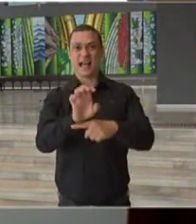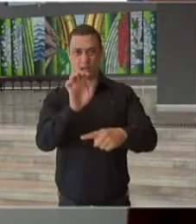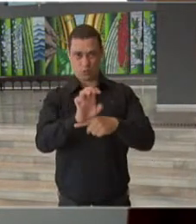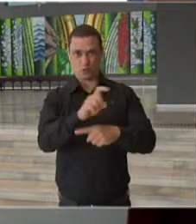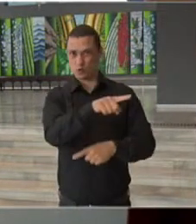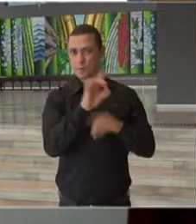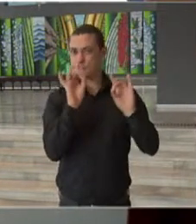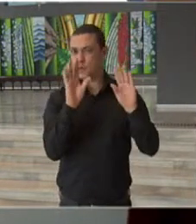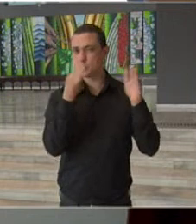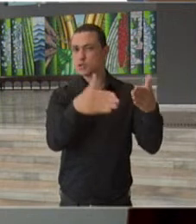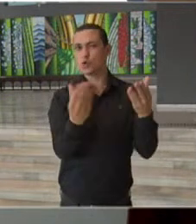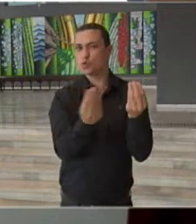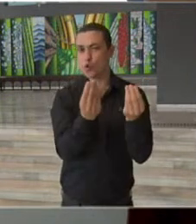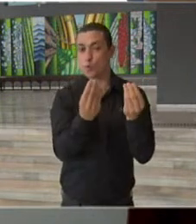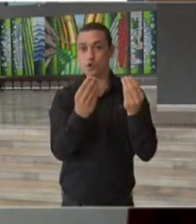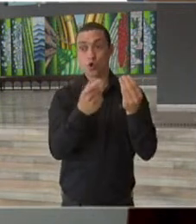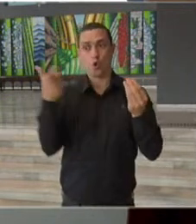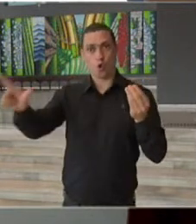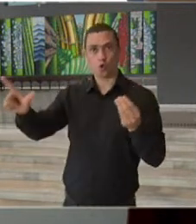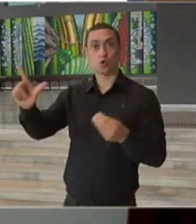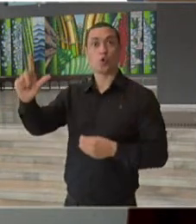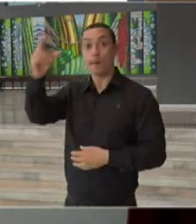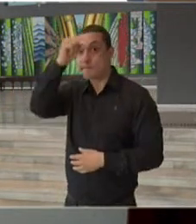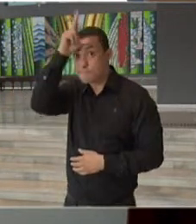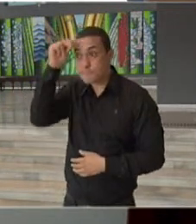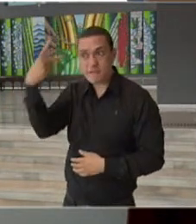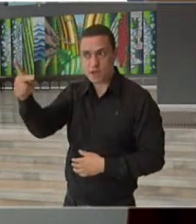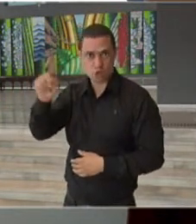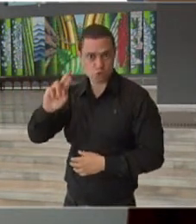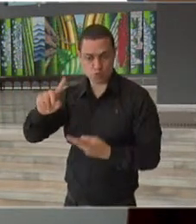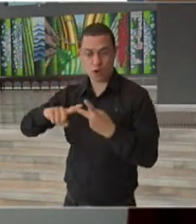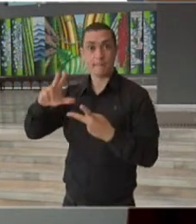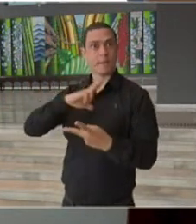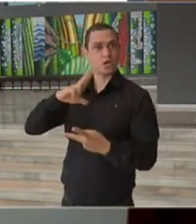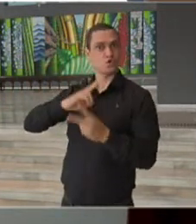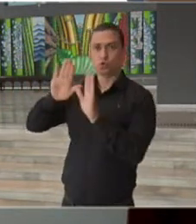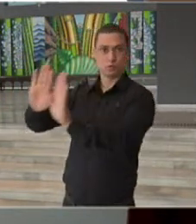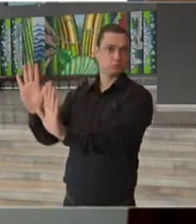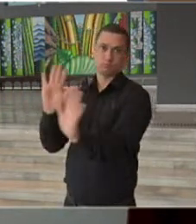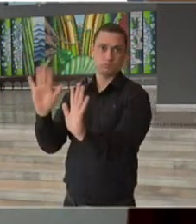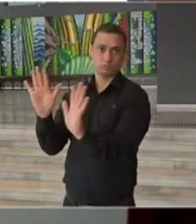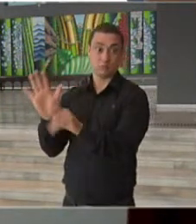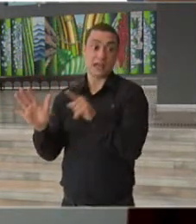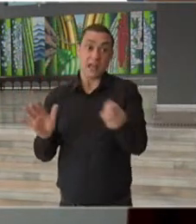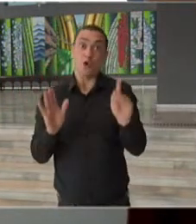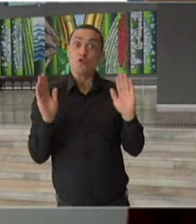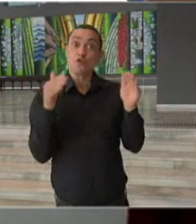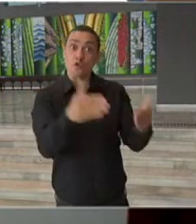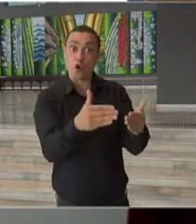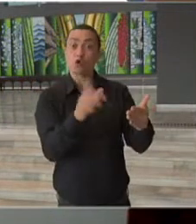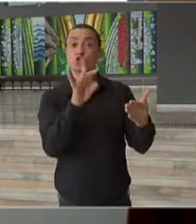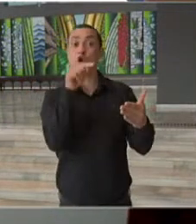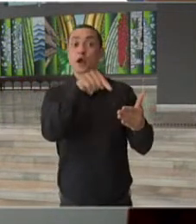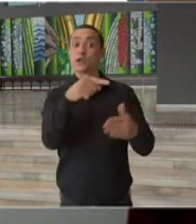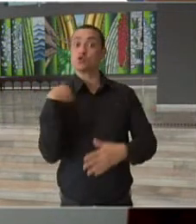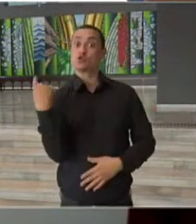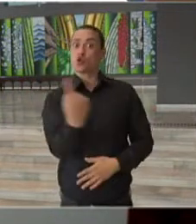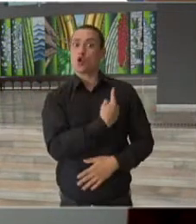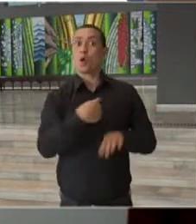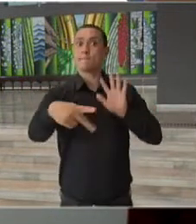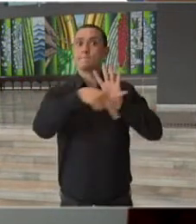rede estadual. Agora não me refiro aqui a redes municipais, redes privadas, mas sim a nossa